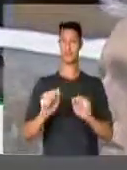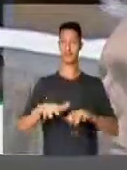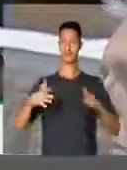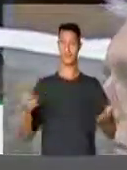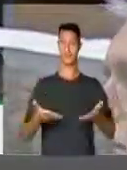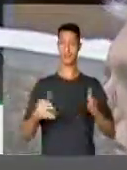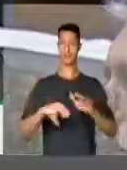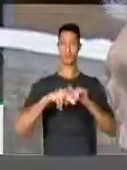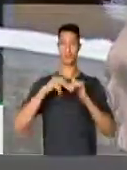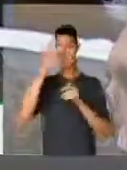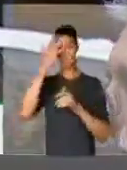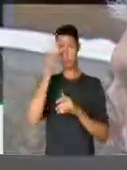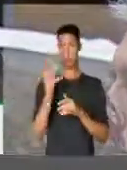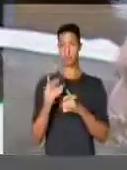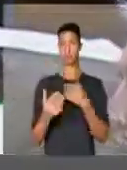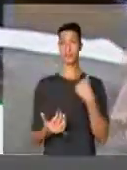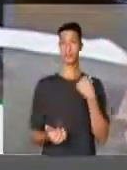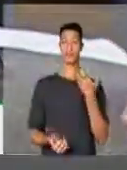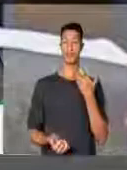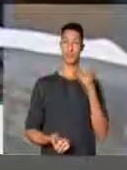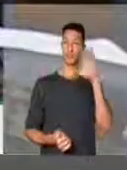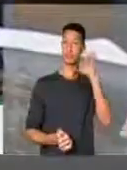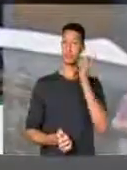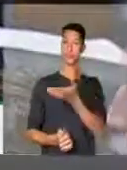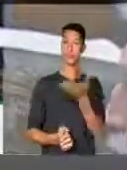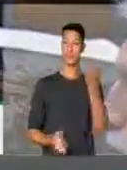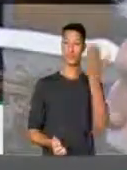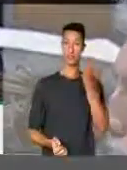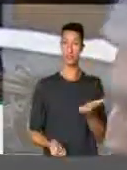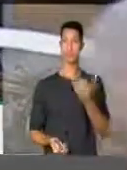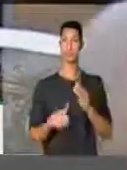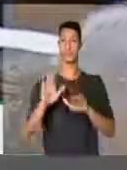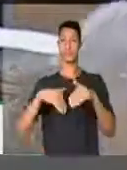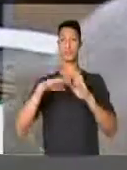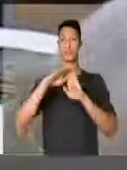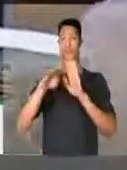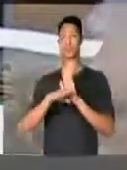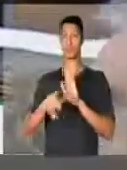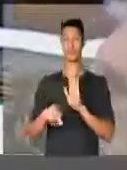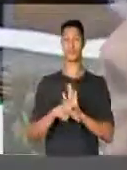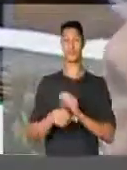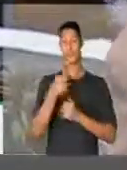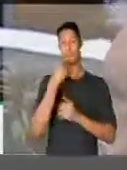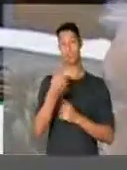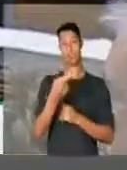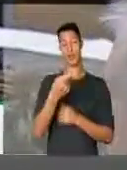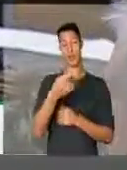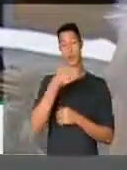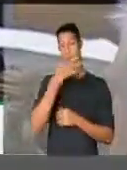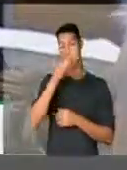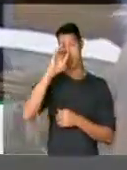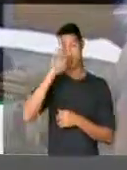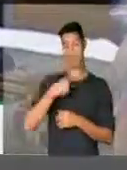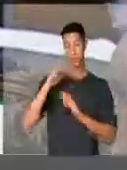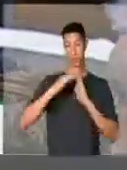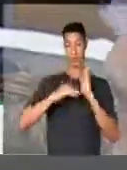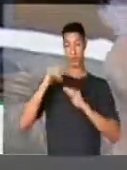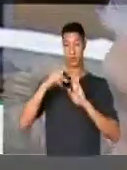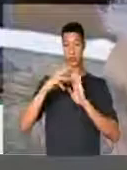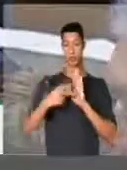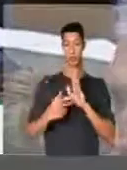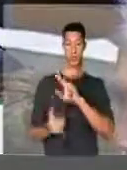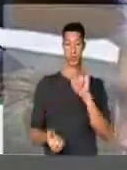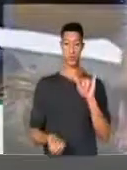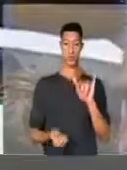de hoje nem da sessão de amanhã. Então eu queria ouvir de Vossa Excelência qual é o posicionamento da mesa em relação a essa medida provisória que